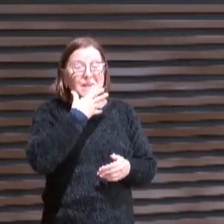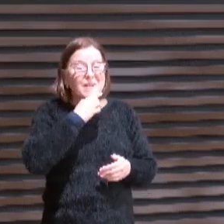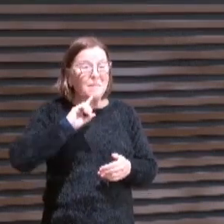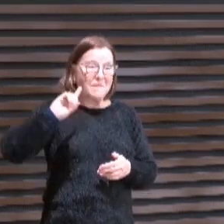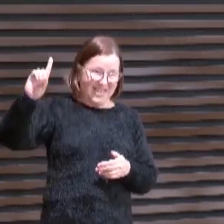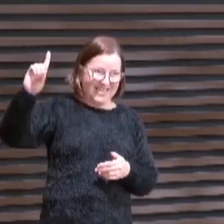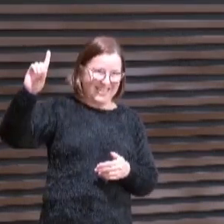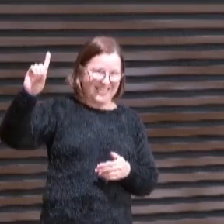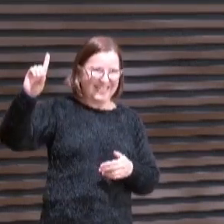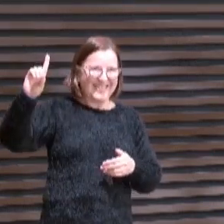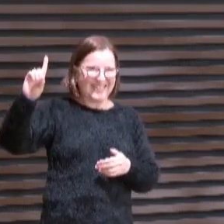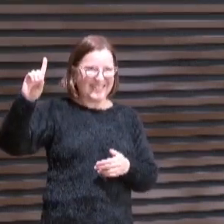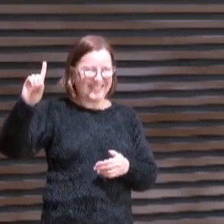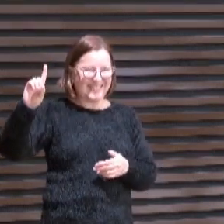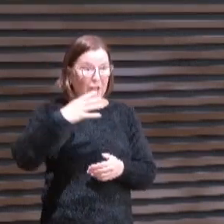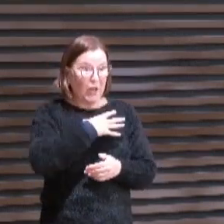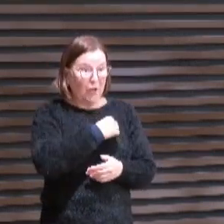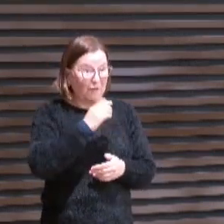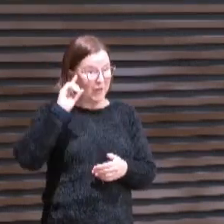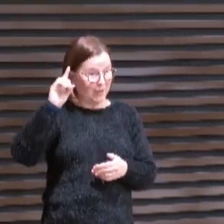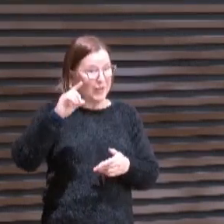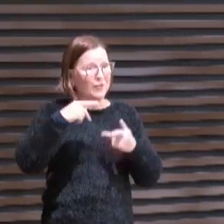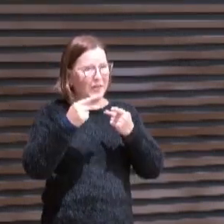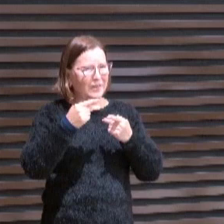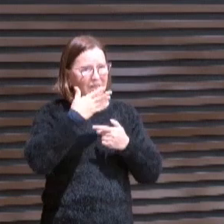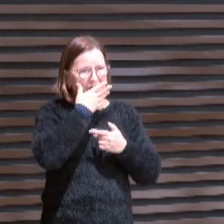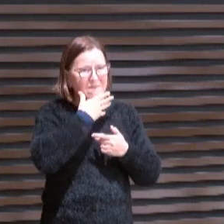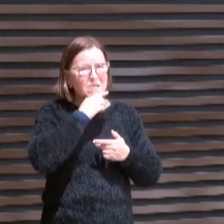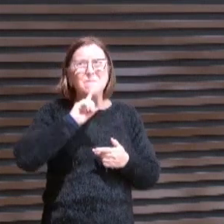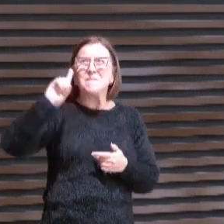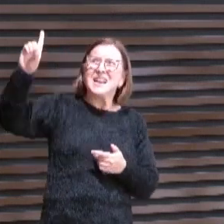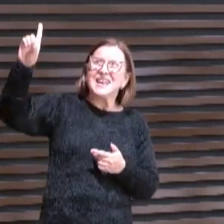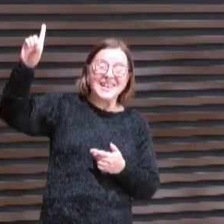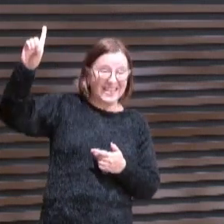É Deus falando, é o Filho de Deus falando: Pai,